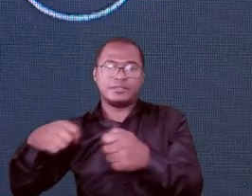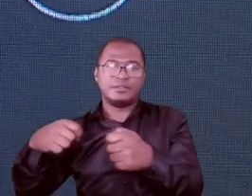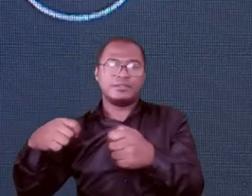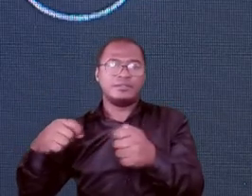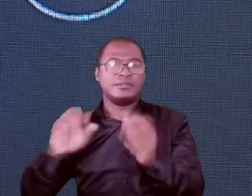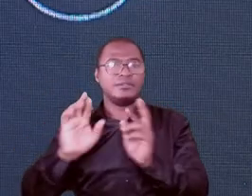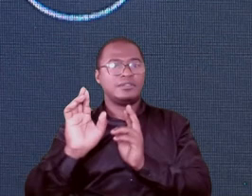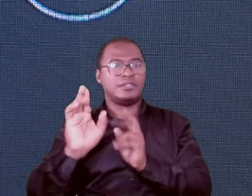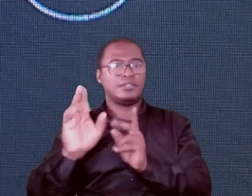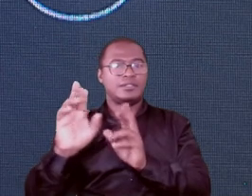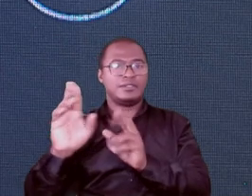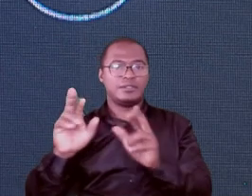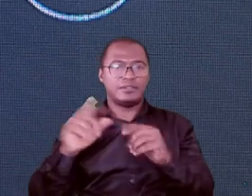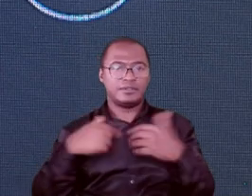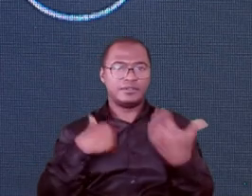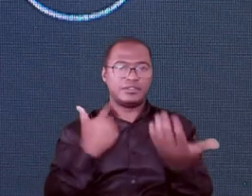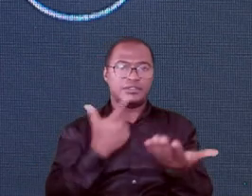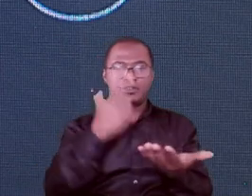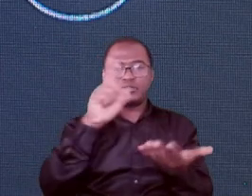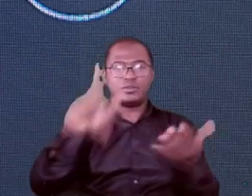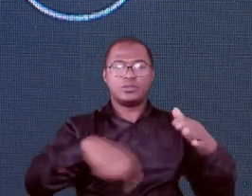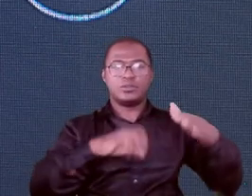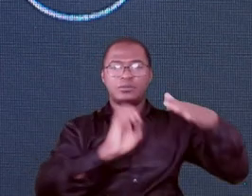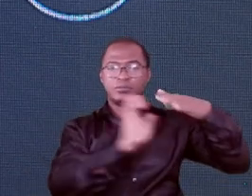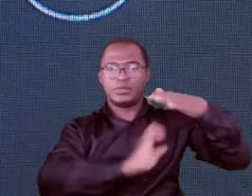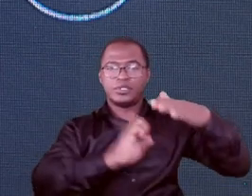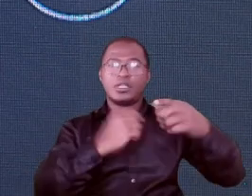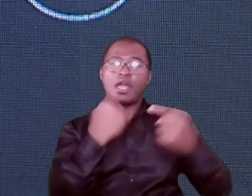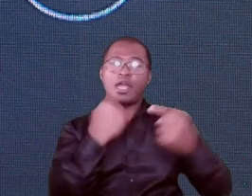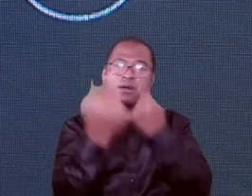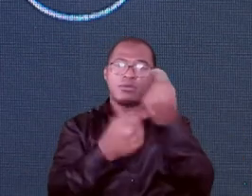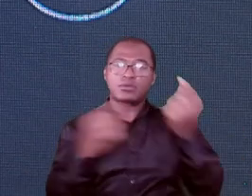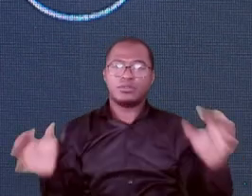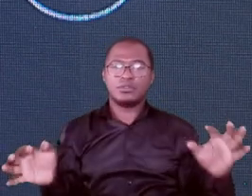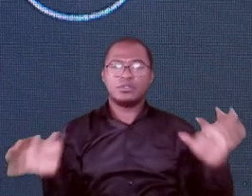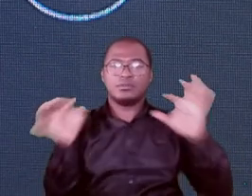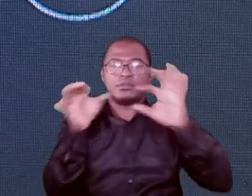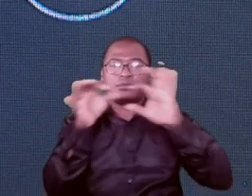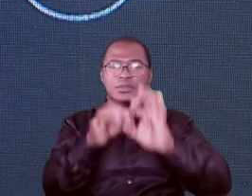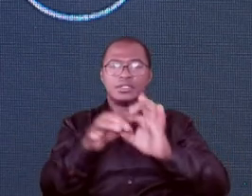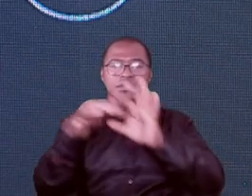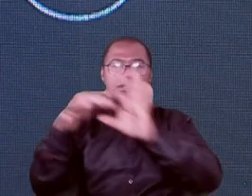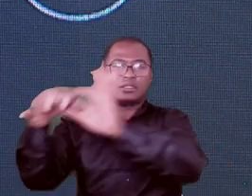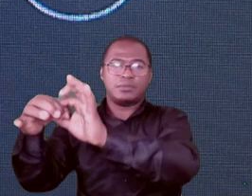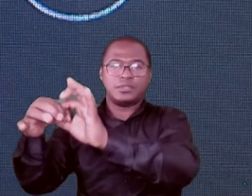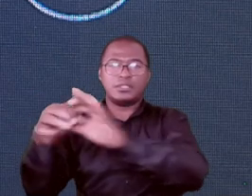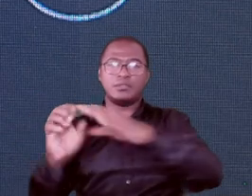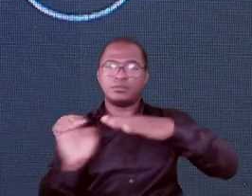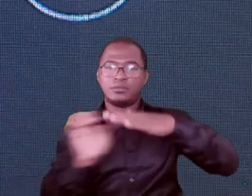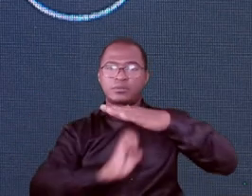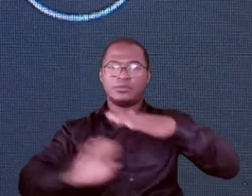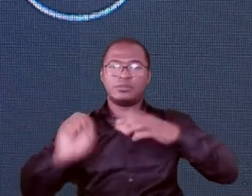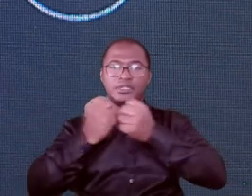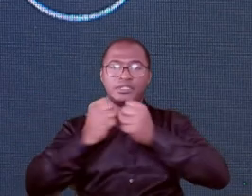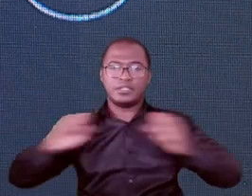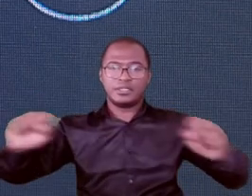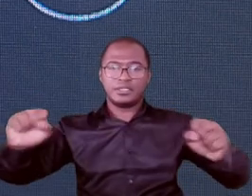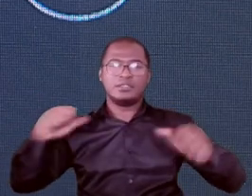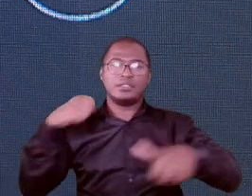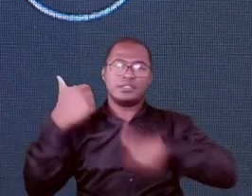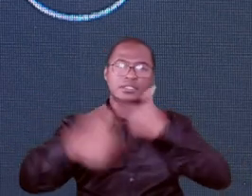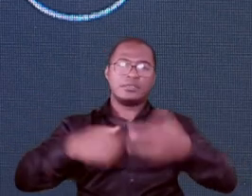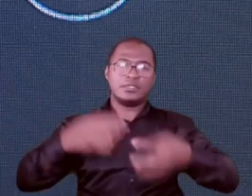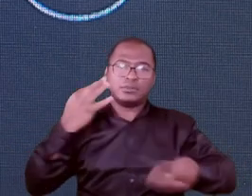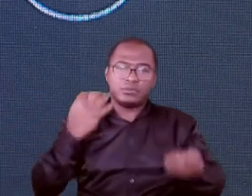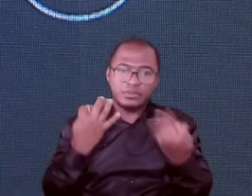e até a gente é parceiro de muitas dessas grandes empresas aí né de Tecnologia de pagamentos